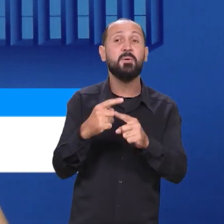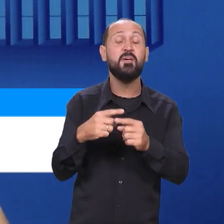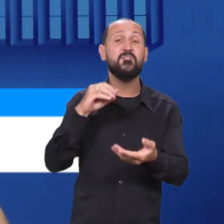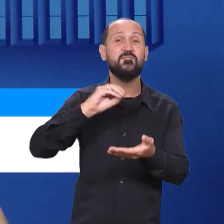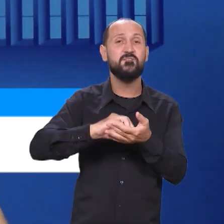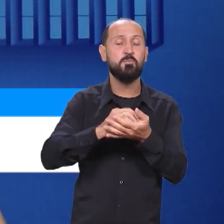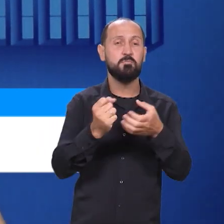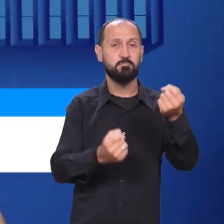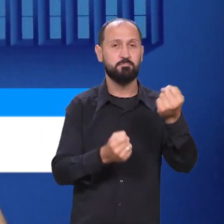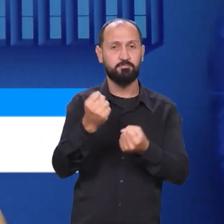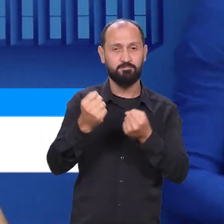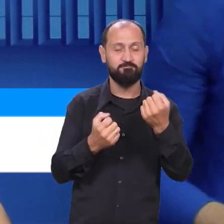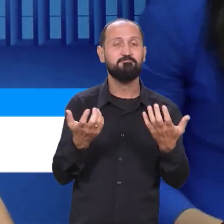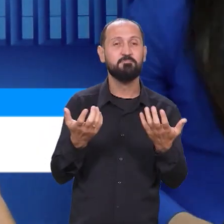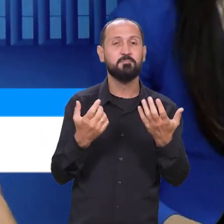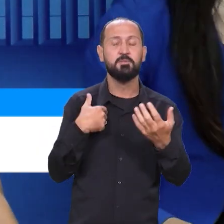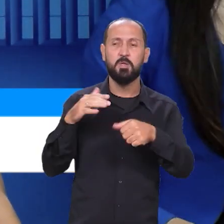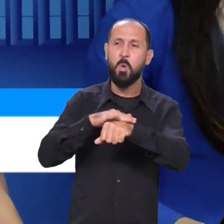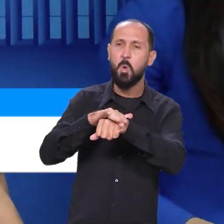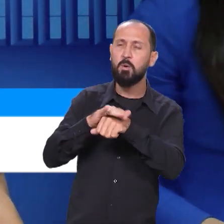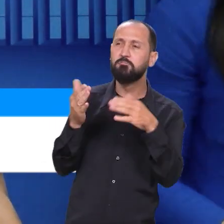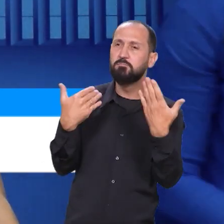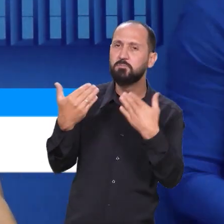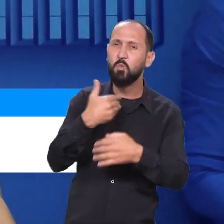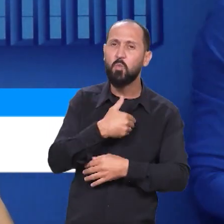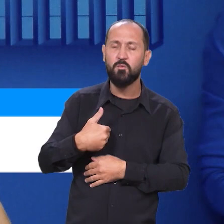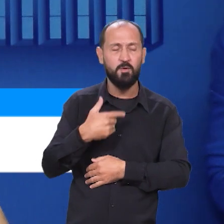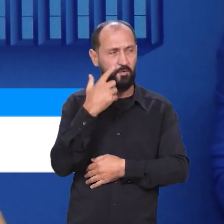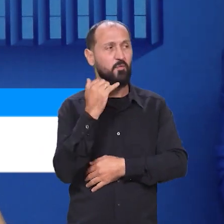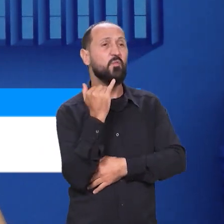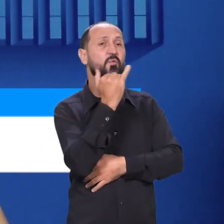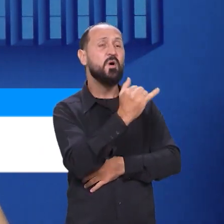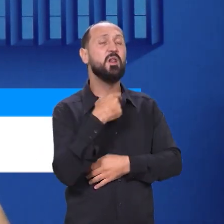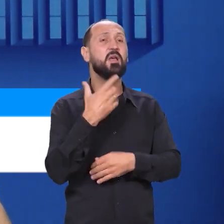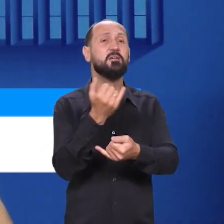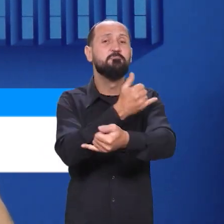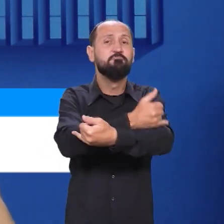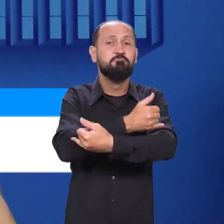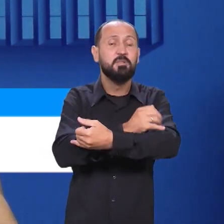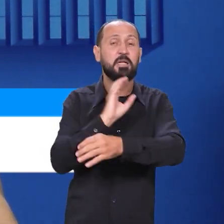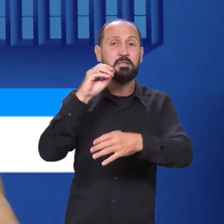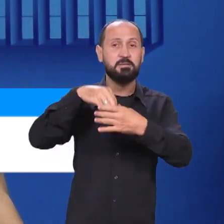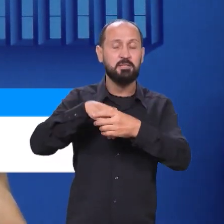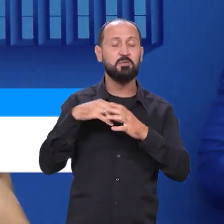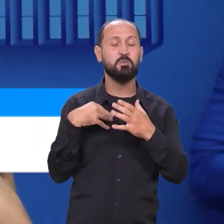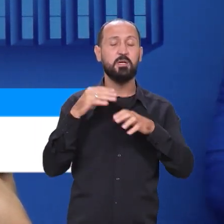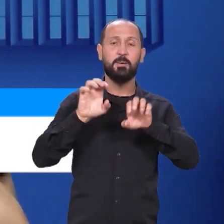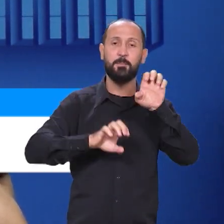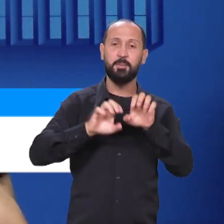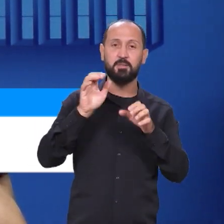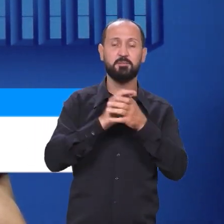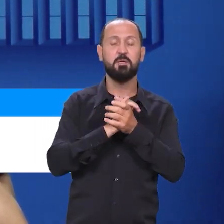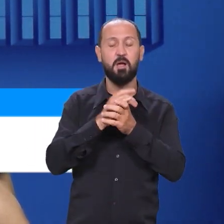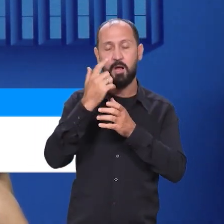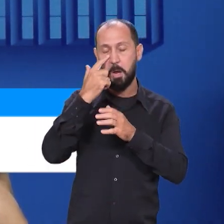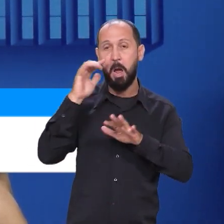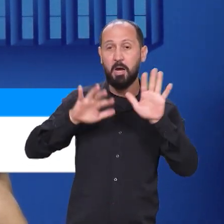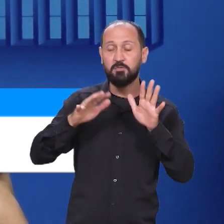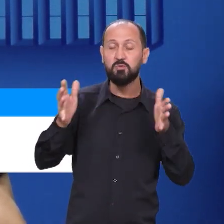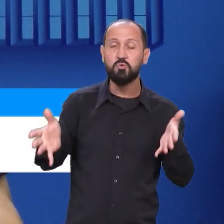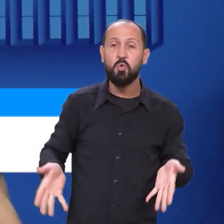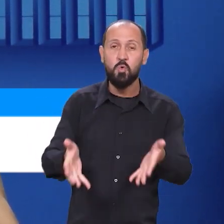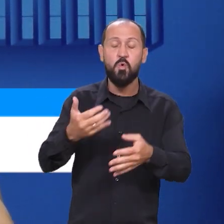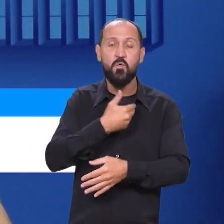caminhões parados por falta de mão de obra. E a gente, em conversa com o próprio governo, a gente falou que essa mão de obra está dentro da própria empresa. Então,